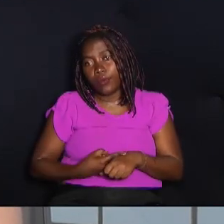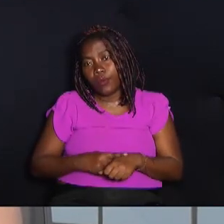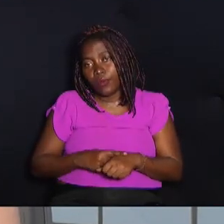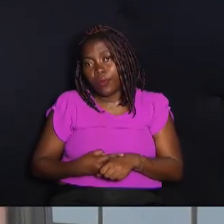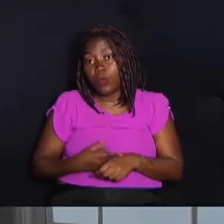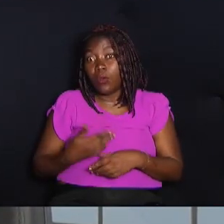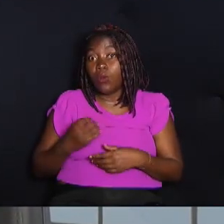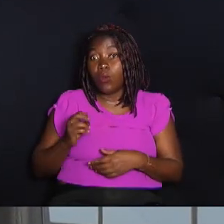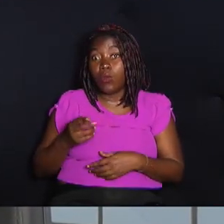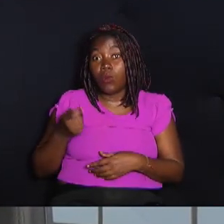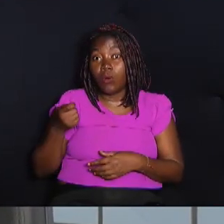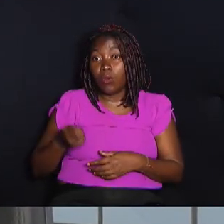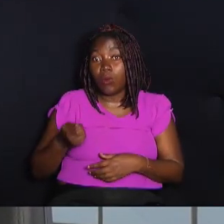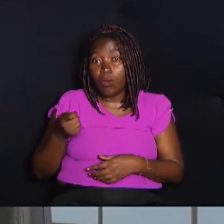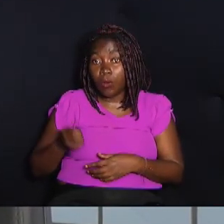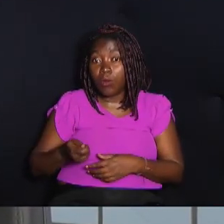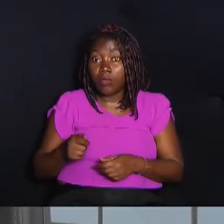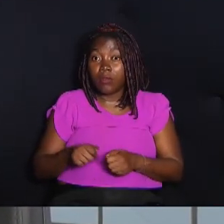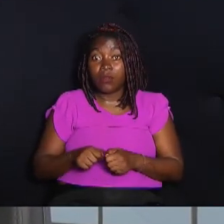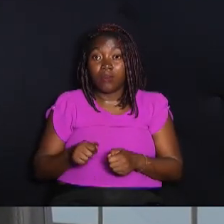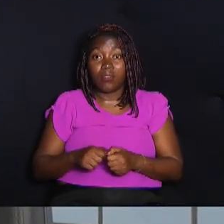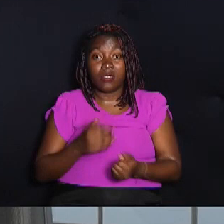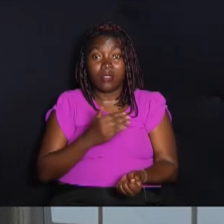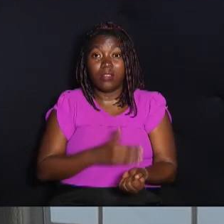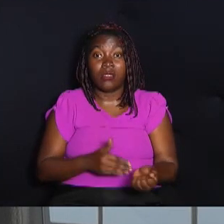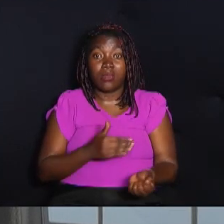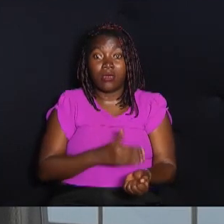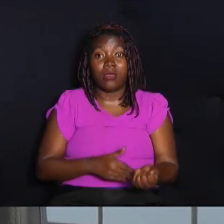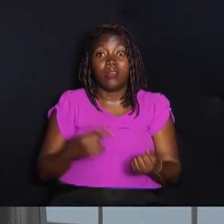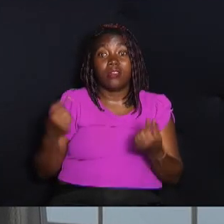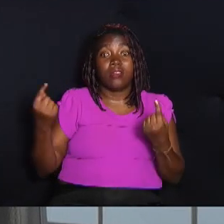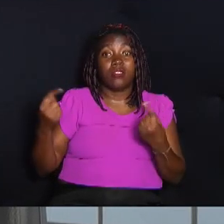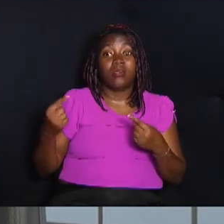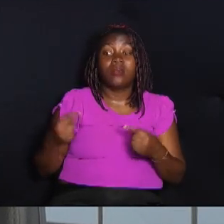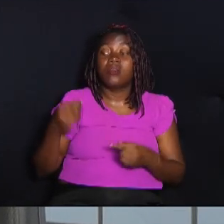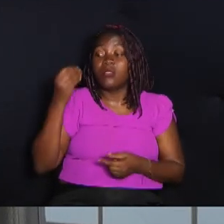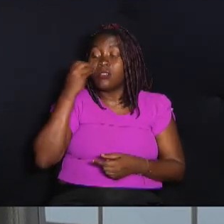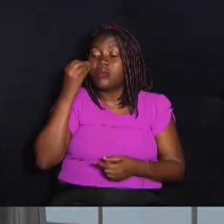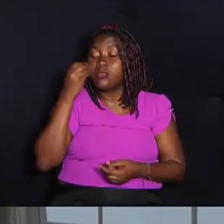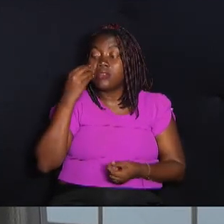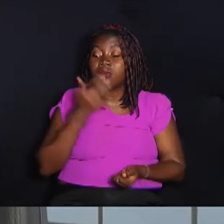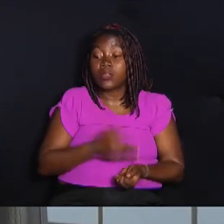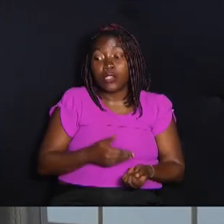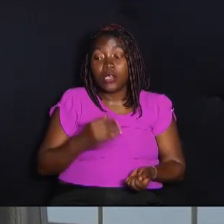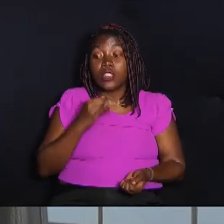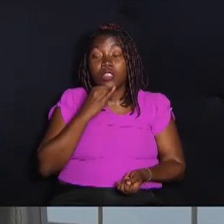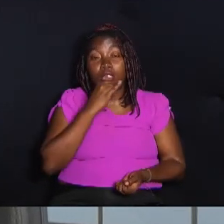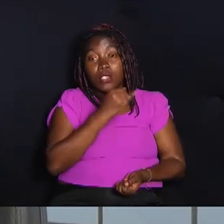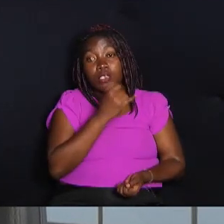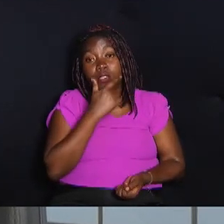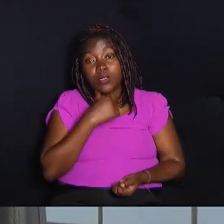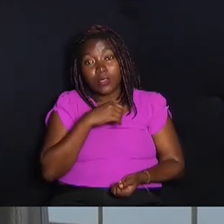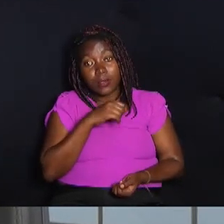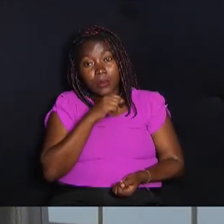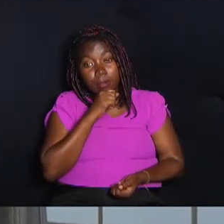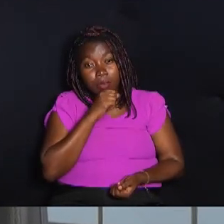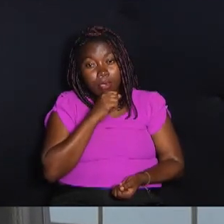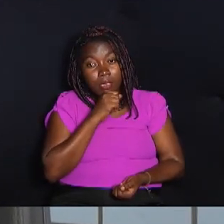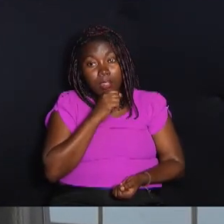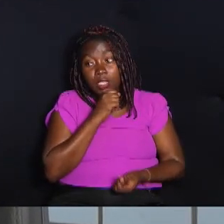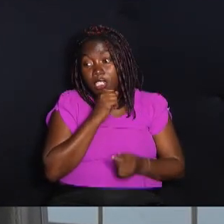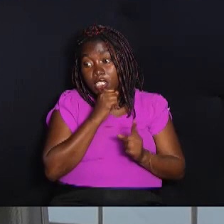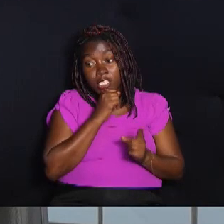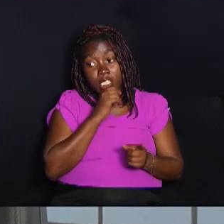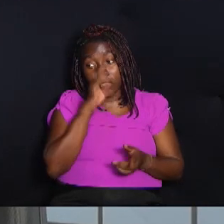obriga a criança a fazer mutilações. Desafios, né? Desafios que vão contar para os pais, e aquela coisa, os seus pais não vão acreditar